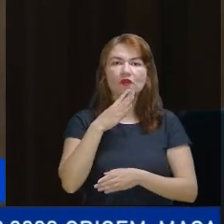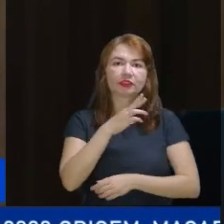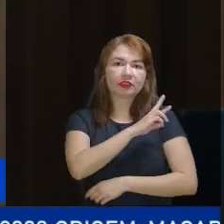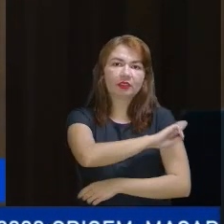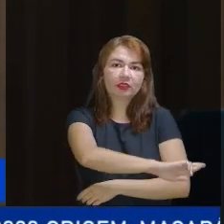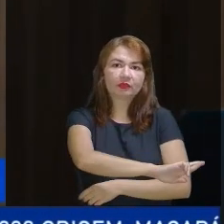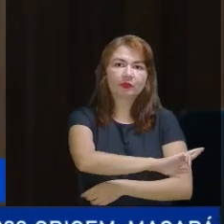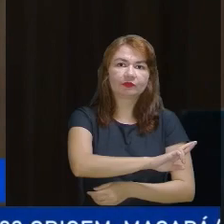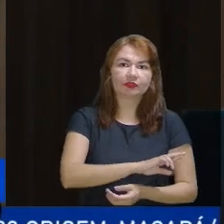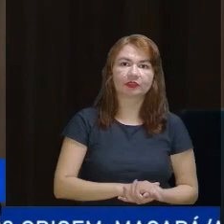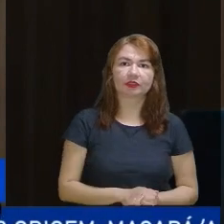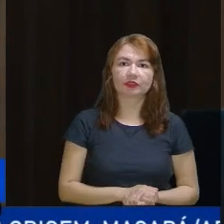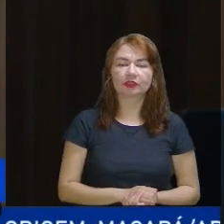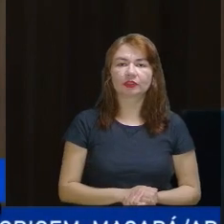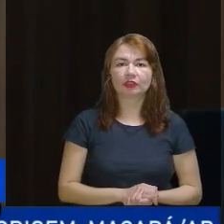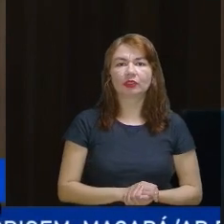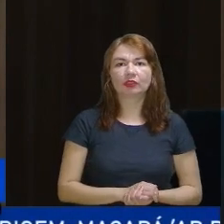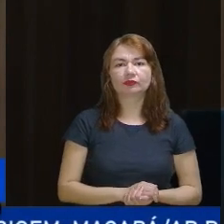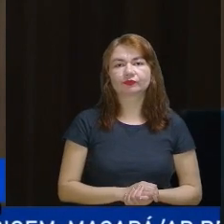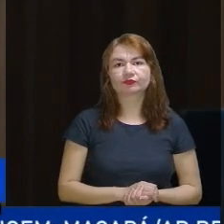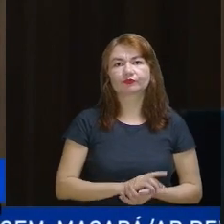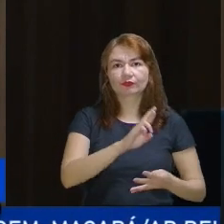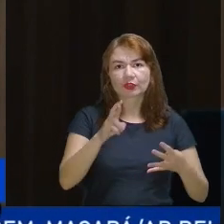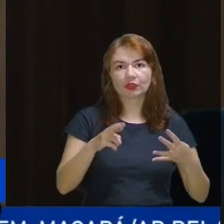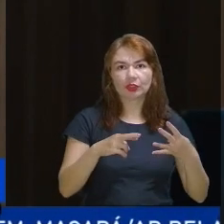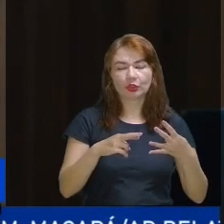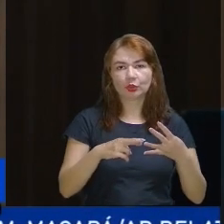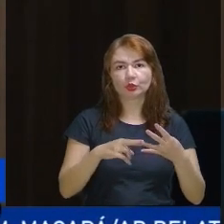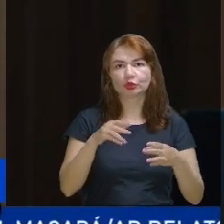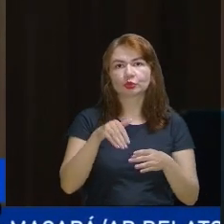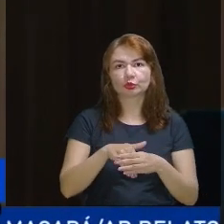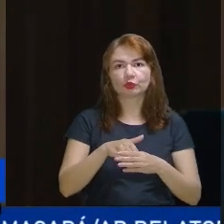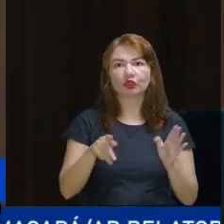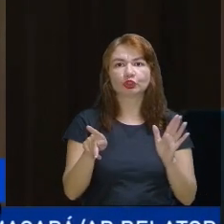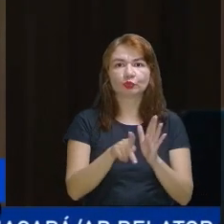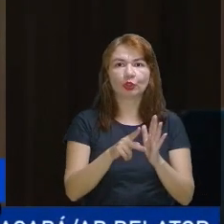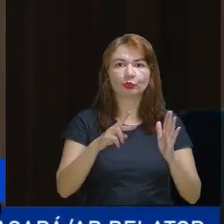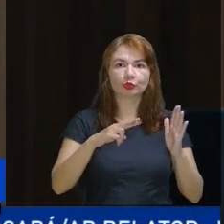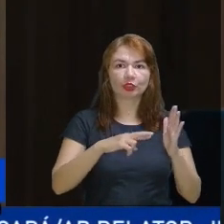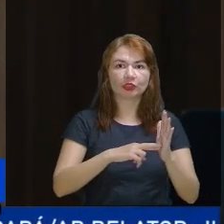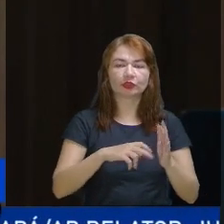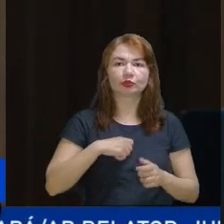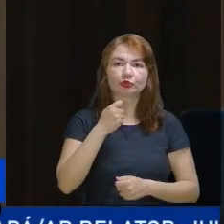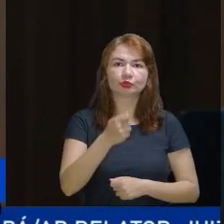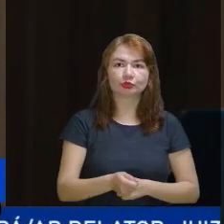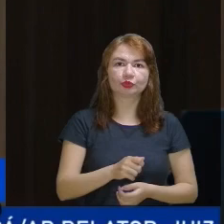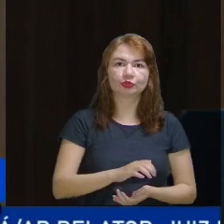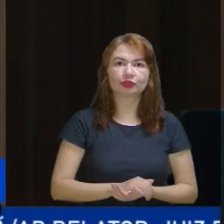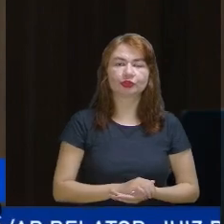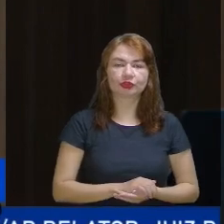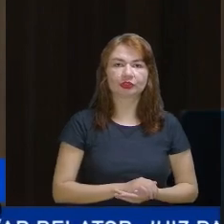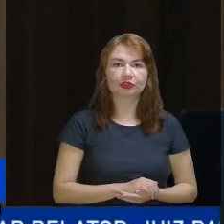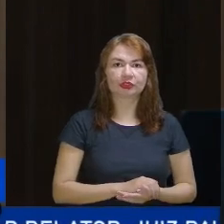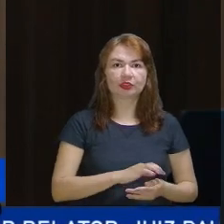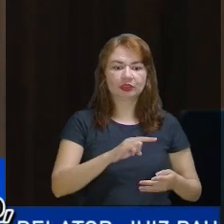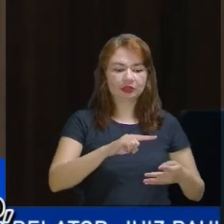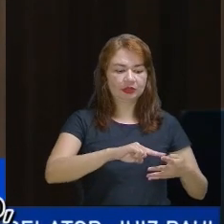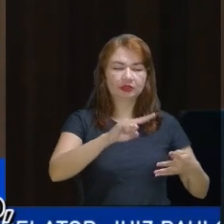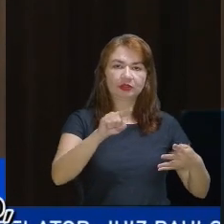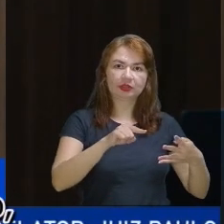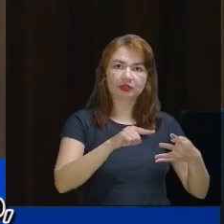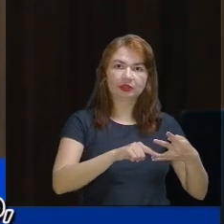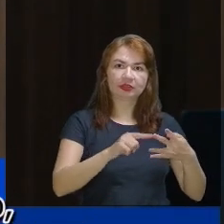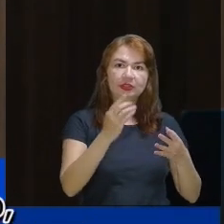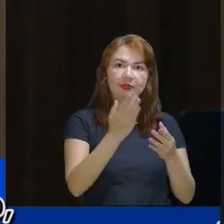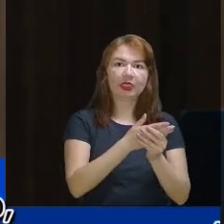rejeitou o recurso nos termos do voto do juiz relator. Chamo em julgamento o item 2 da pauta, o embargo